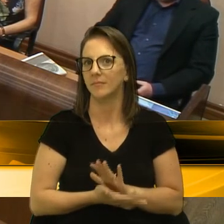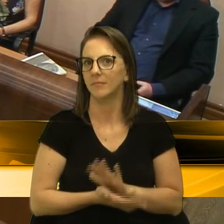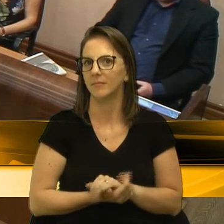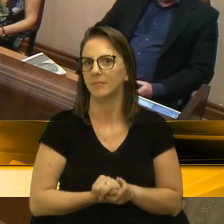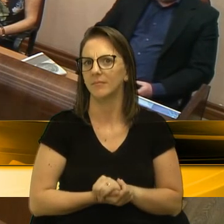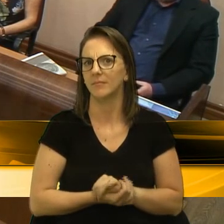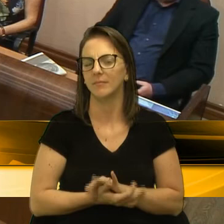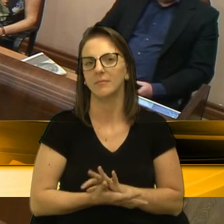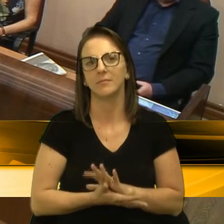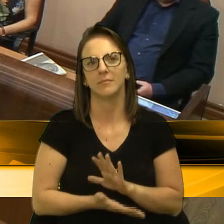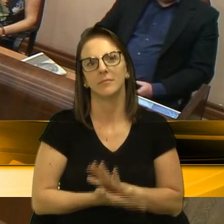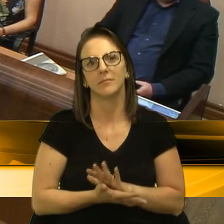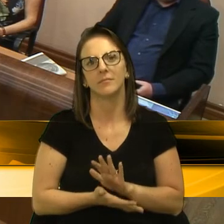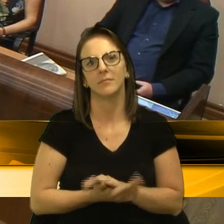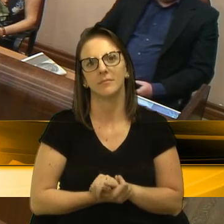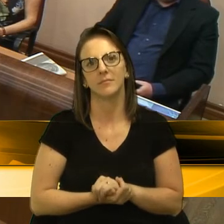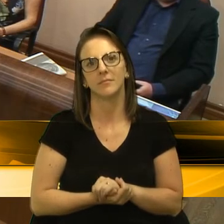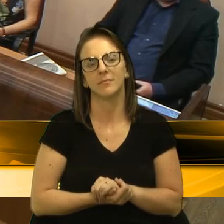Vereador Renato,